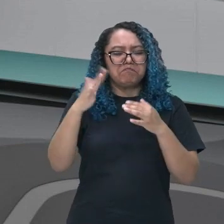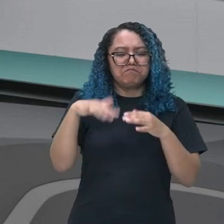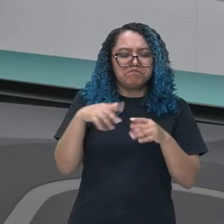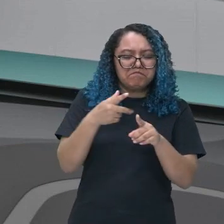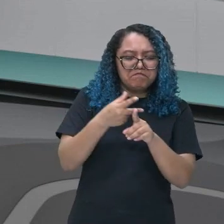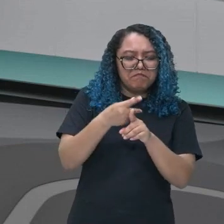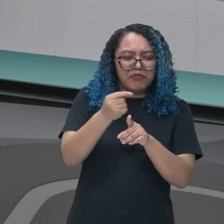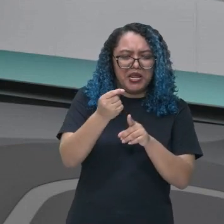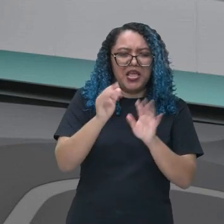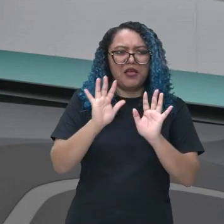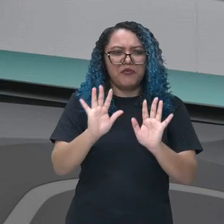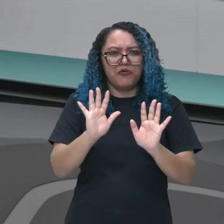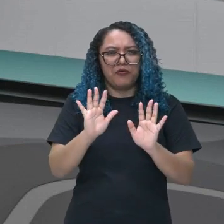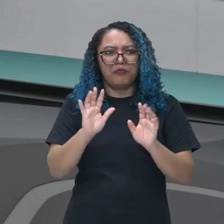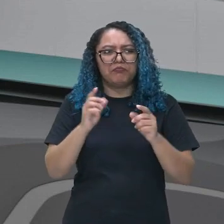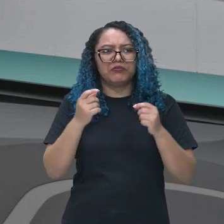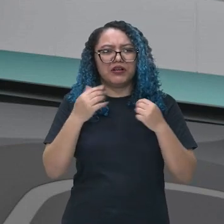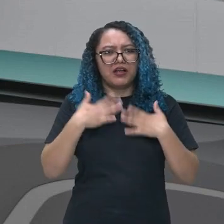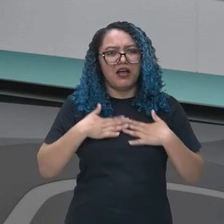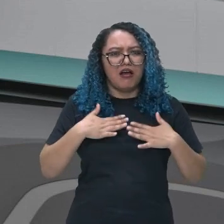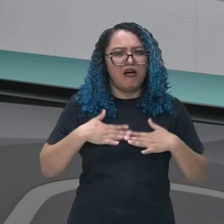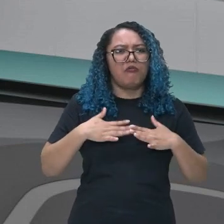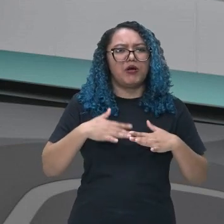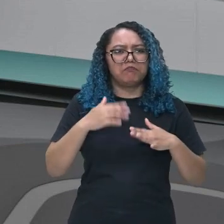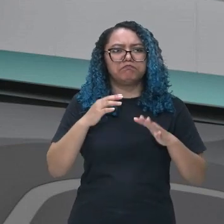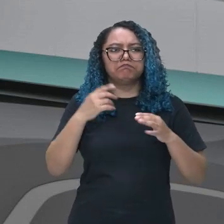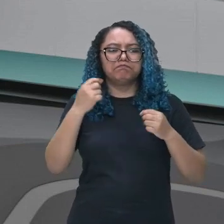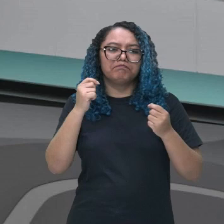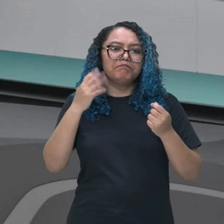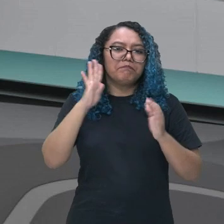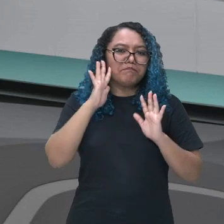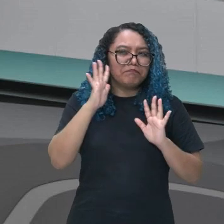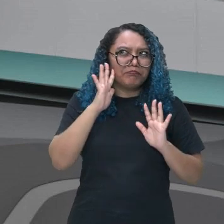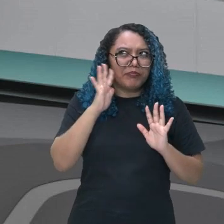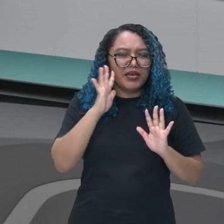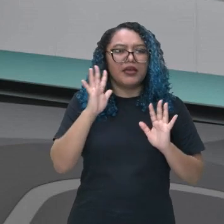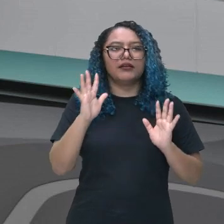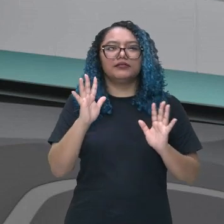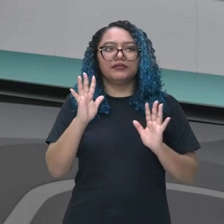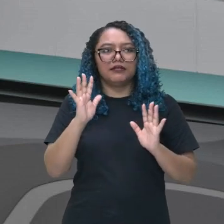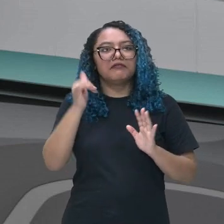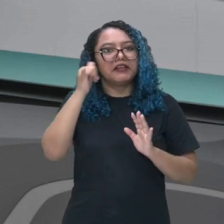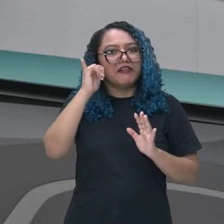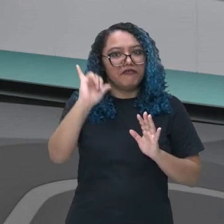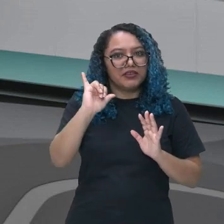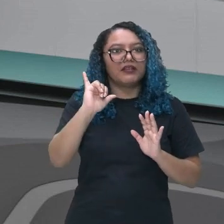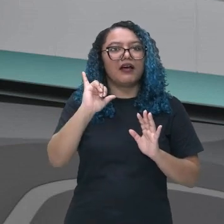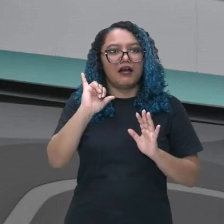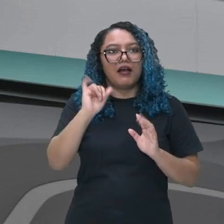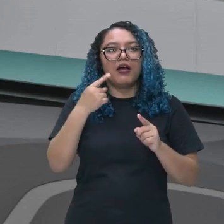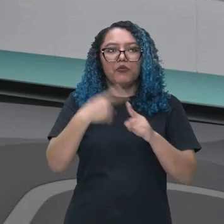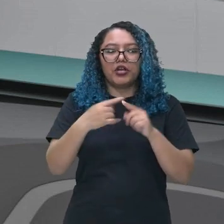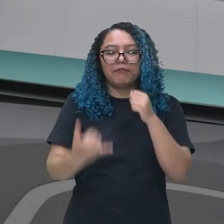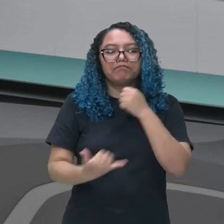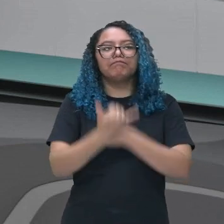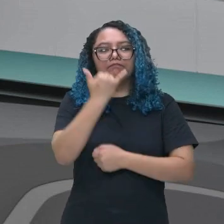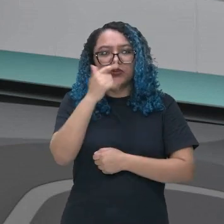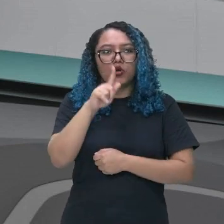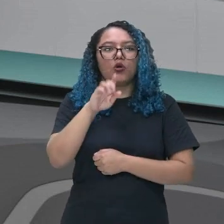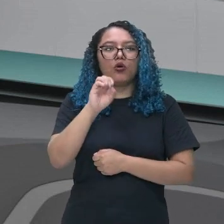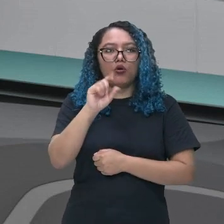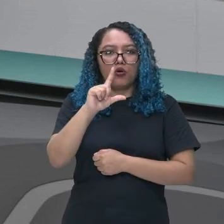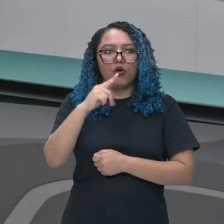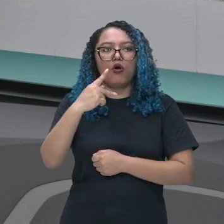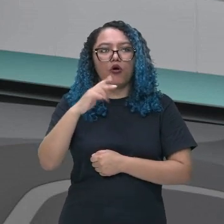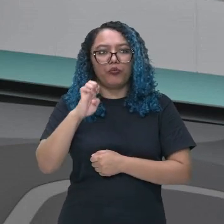do céu, a gente evita muitos golpes. Então fiquem atentos, tá bom? Porque tem todas as áreas. Fake news é para tudo, como